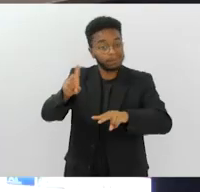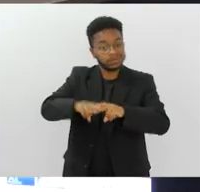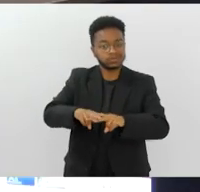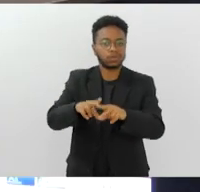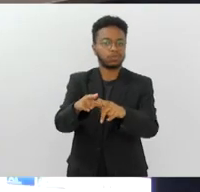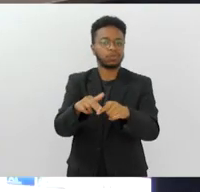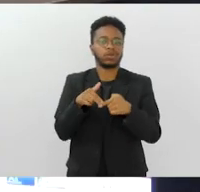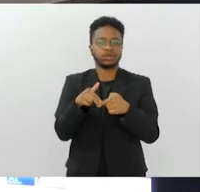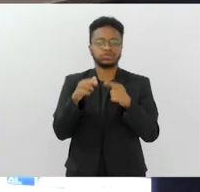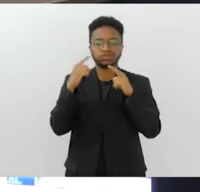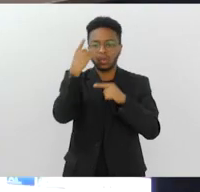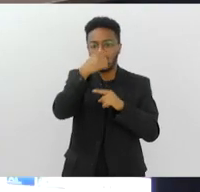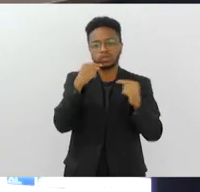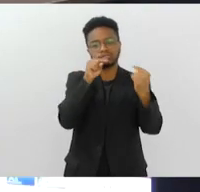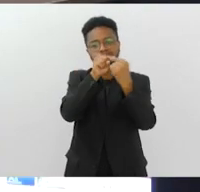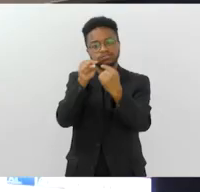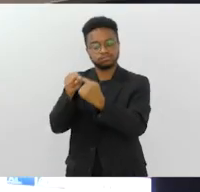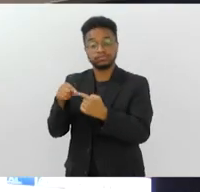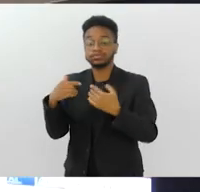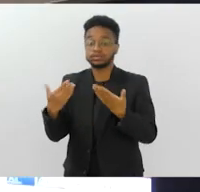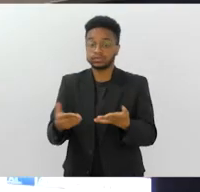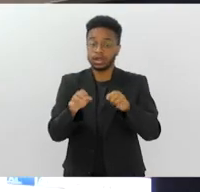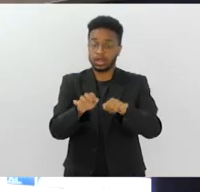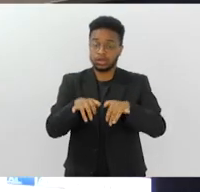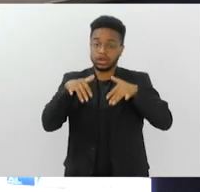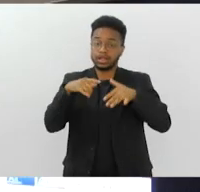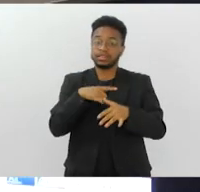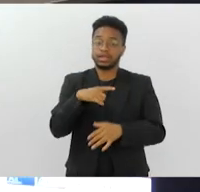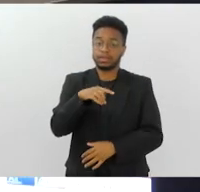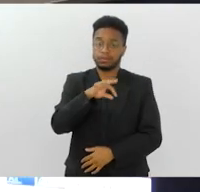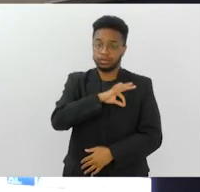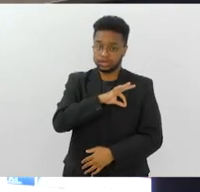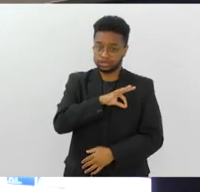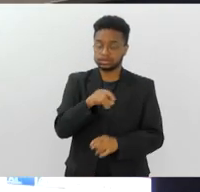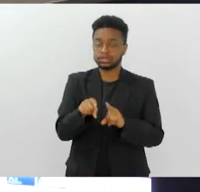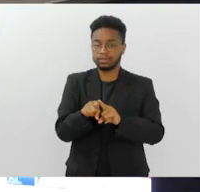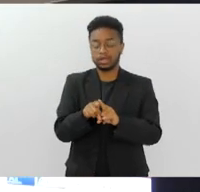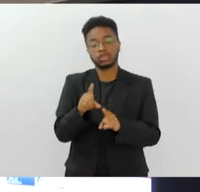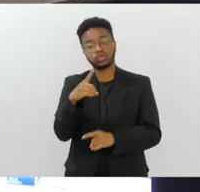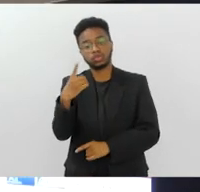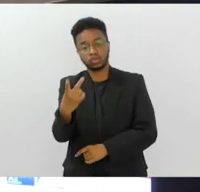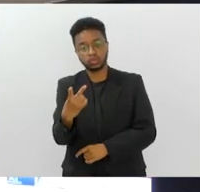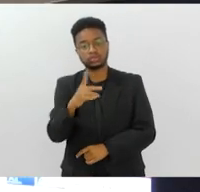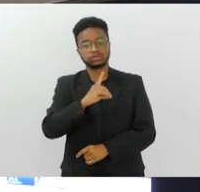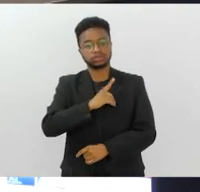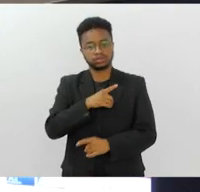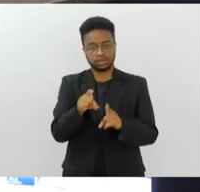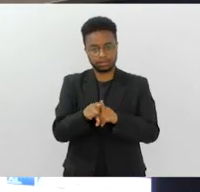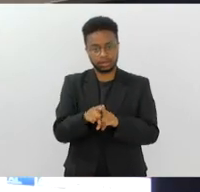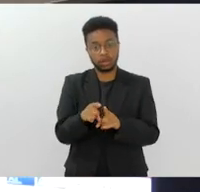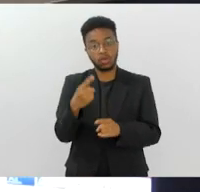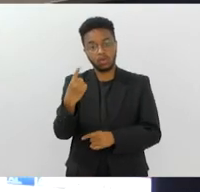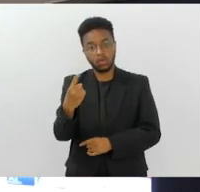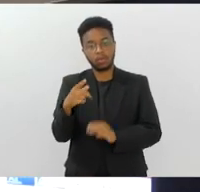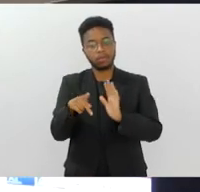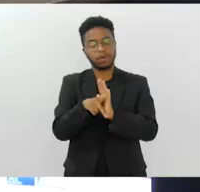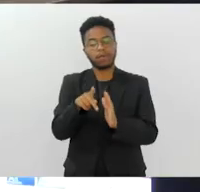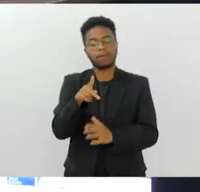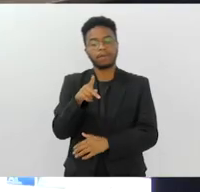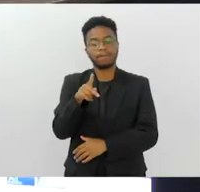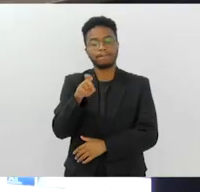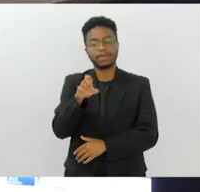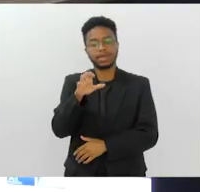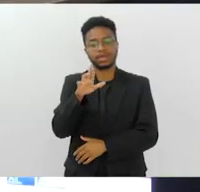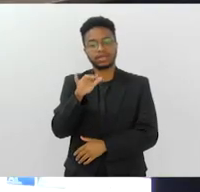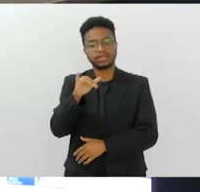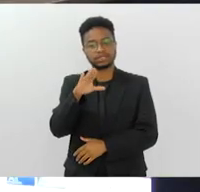então nessa audiência tava PM também mas Tinham dois Delegados um da perícia e um da cadep que Academia de